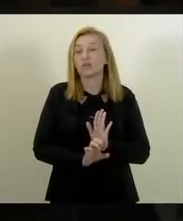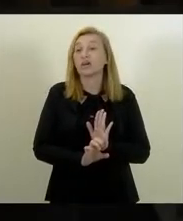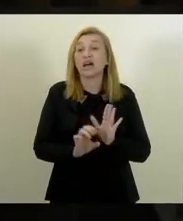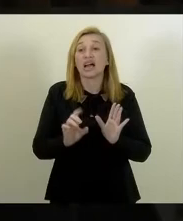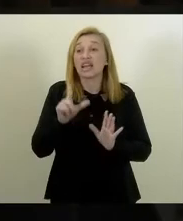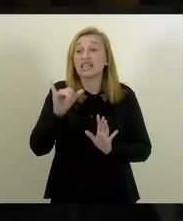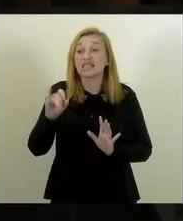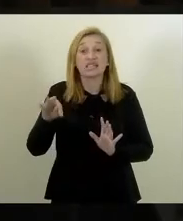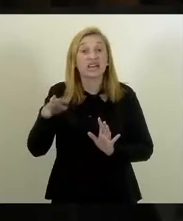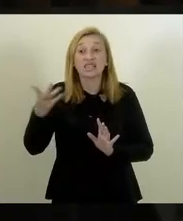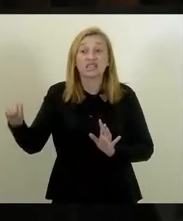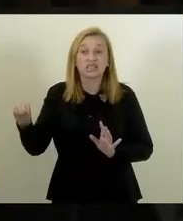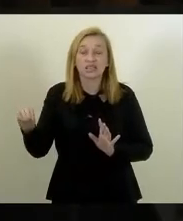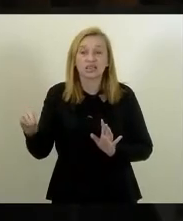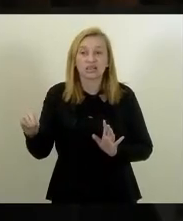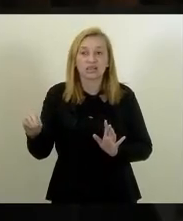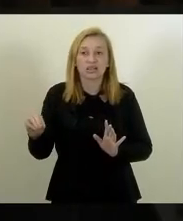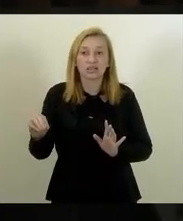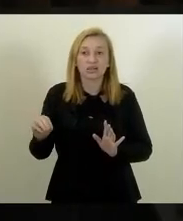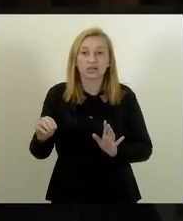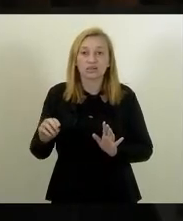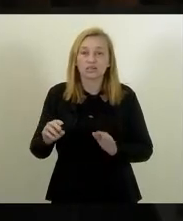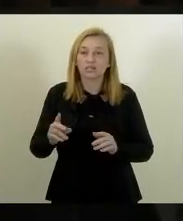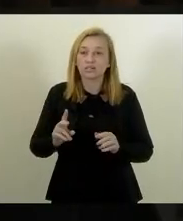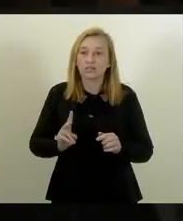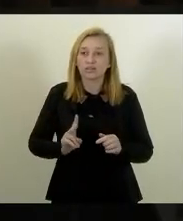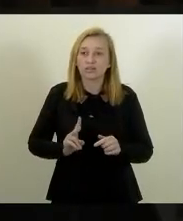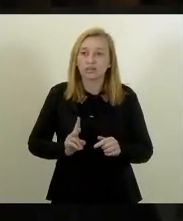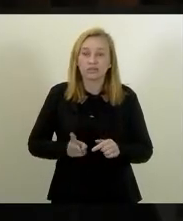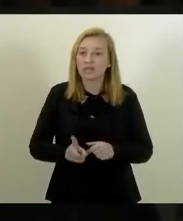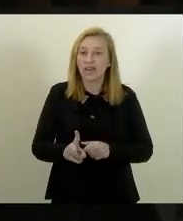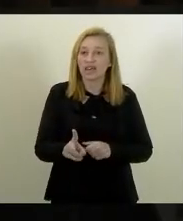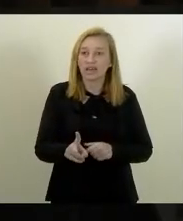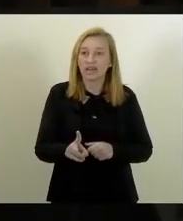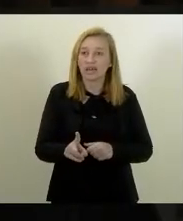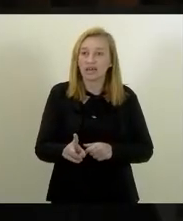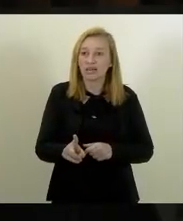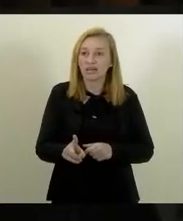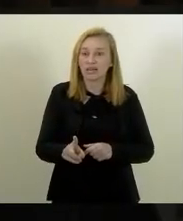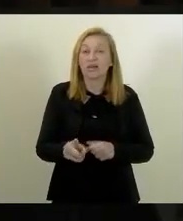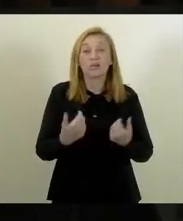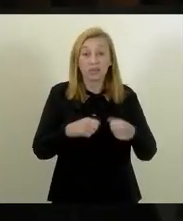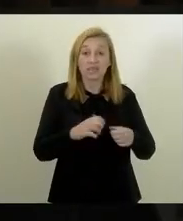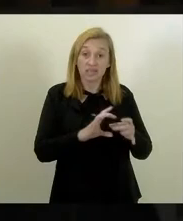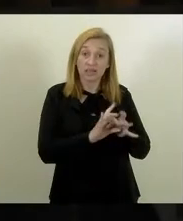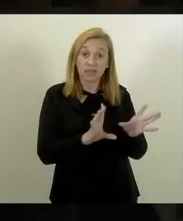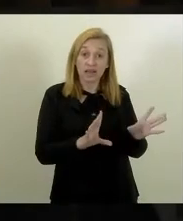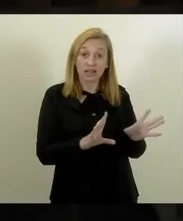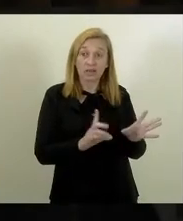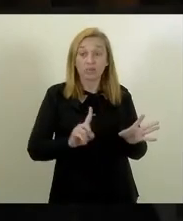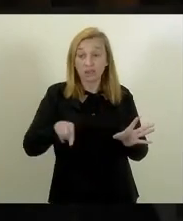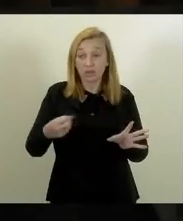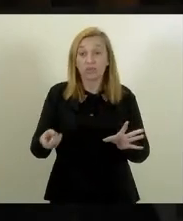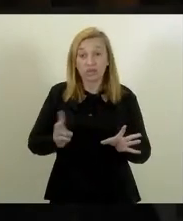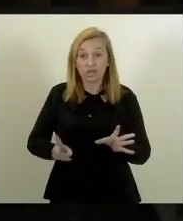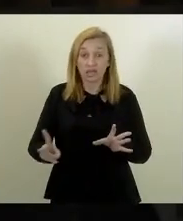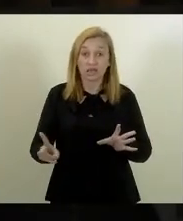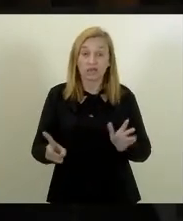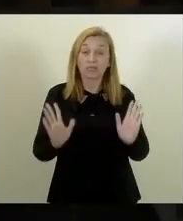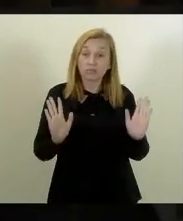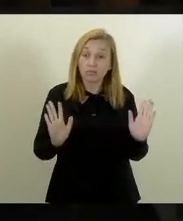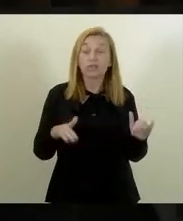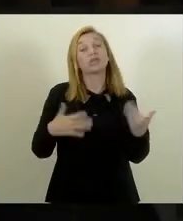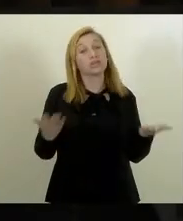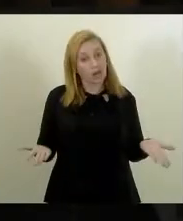licitação sequer pode andar se não houver a deliberação na audiência pública. Então,